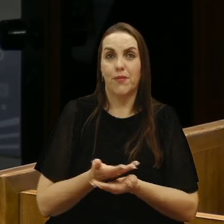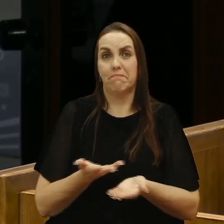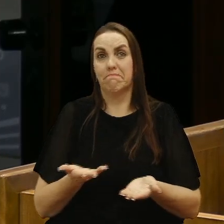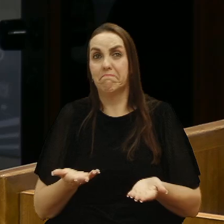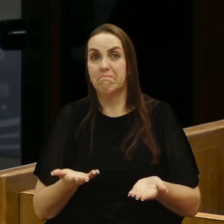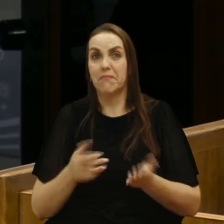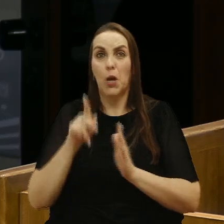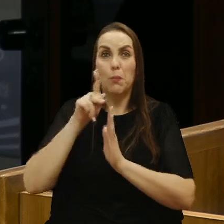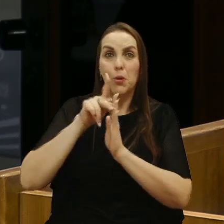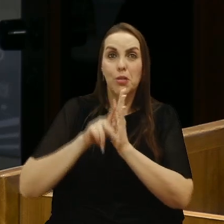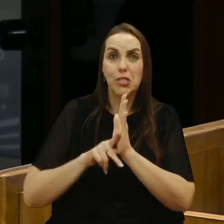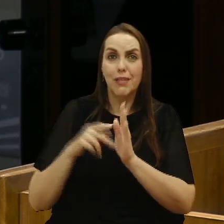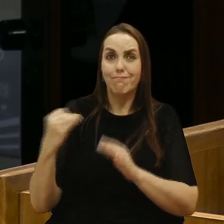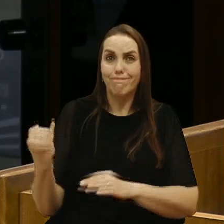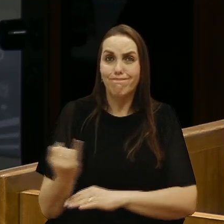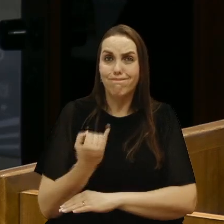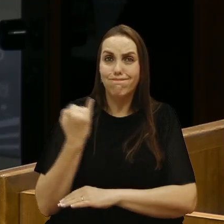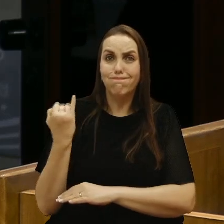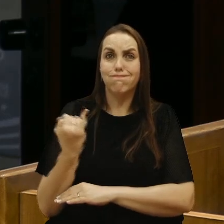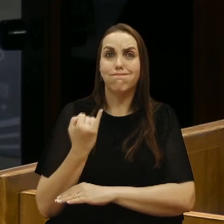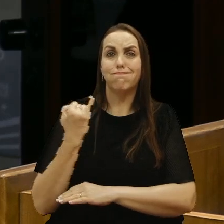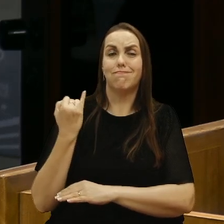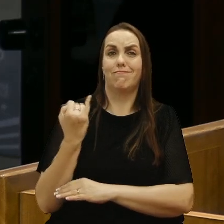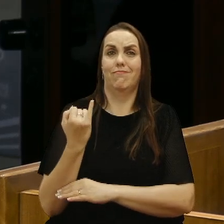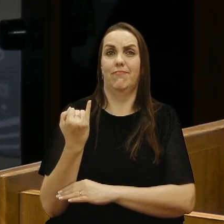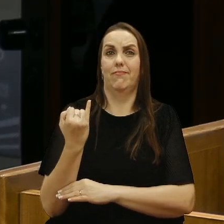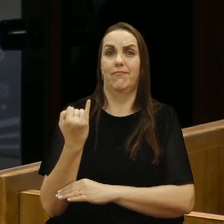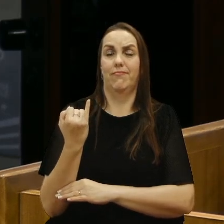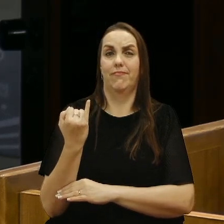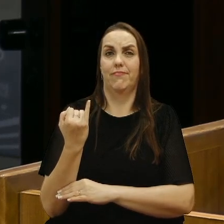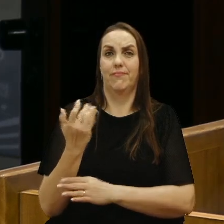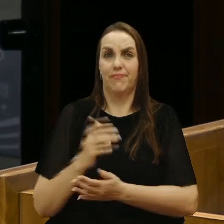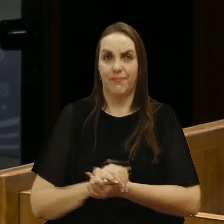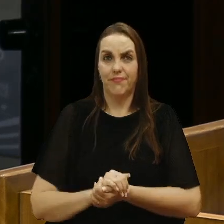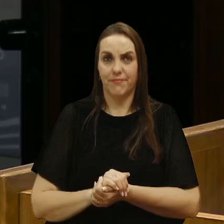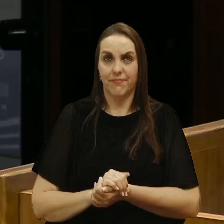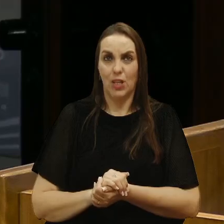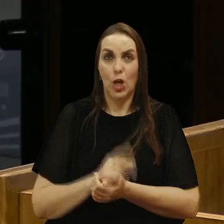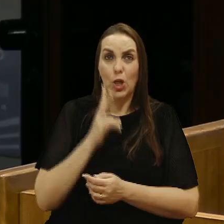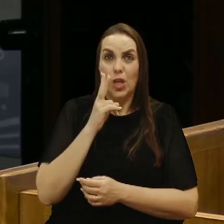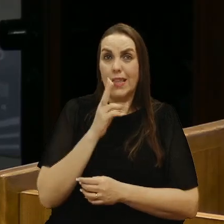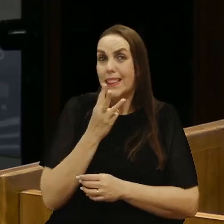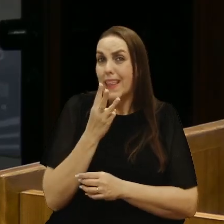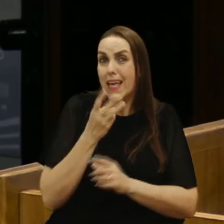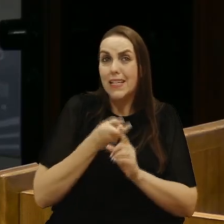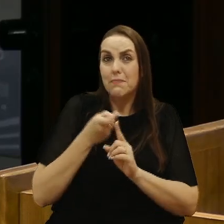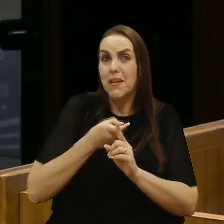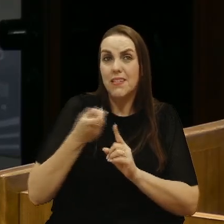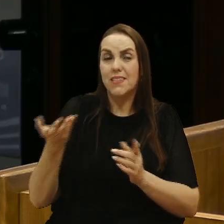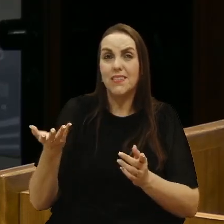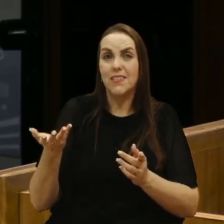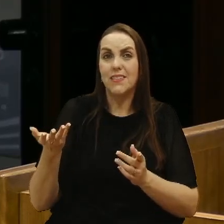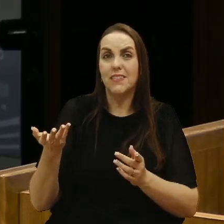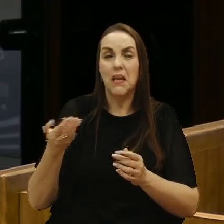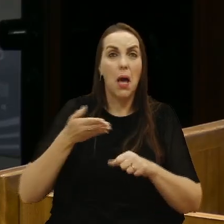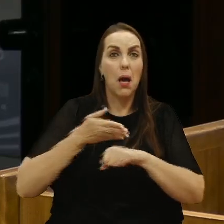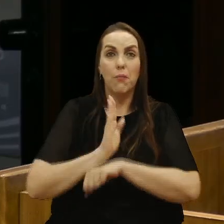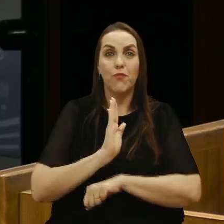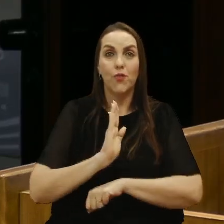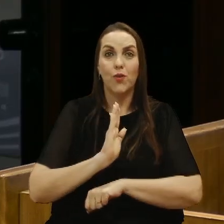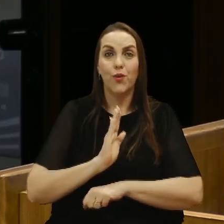Um projeto importantíssimo. Em 3 meses, foi